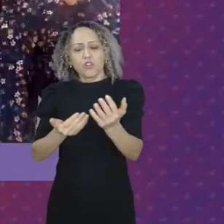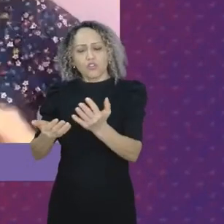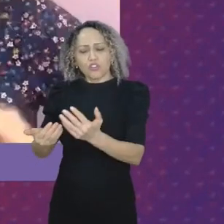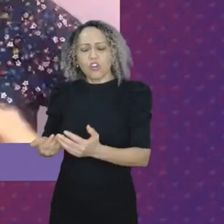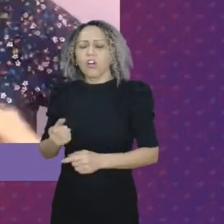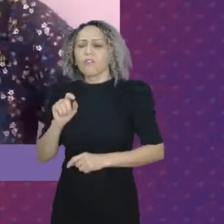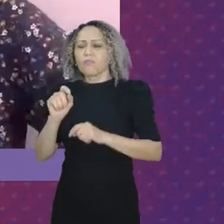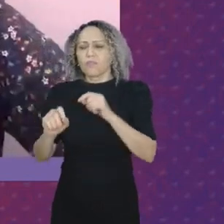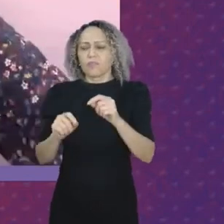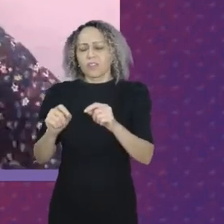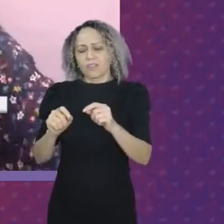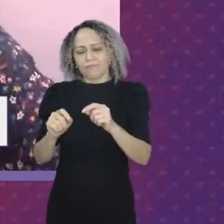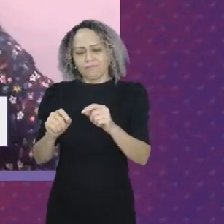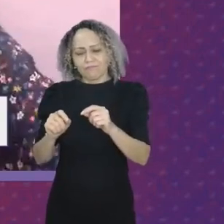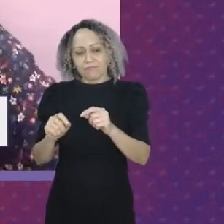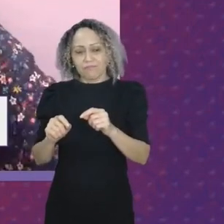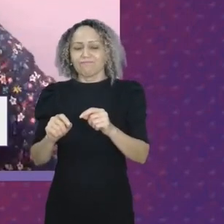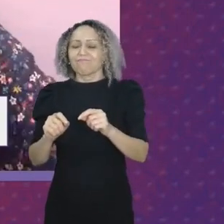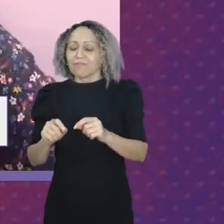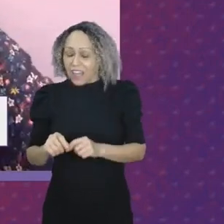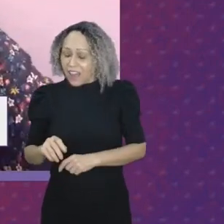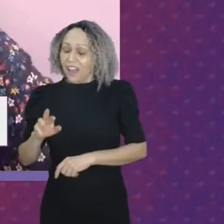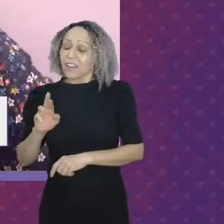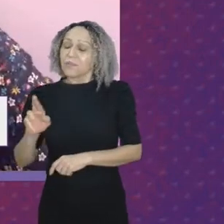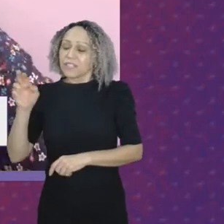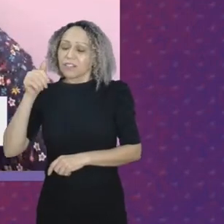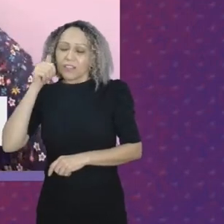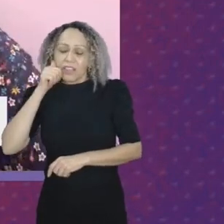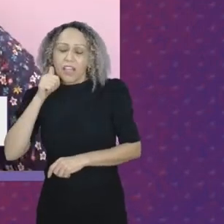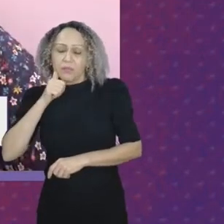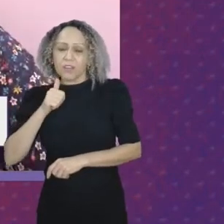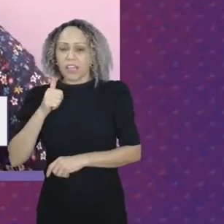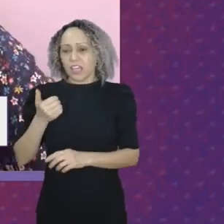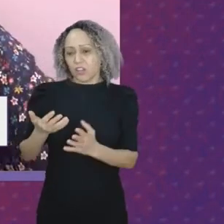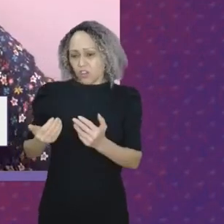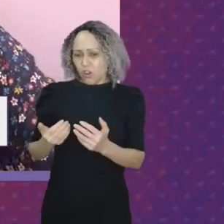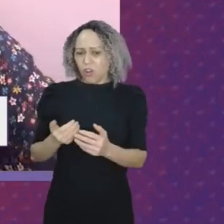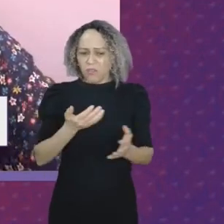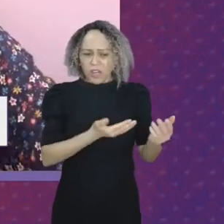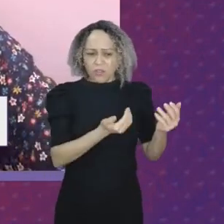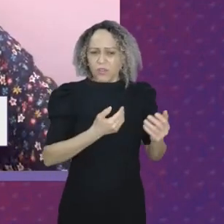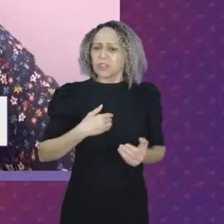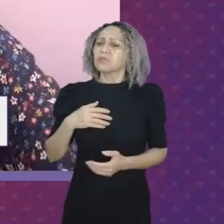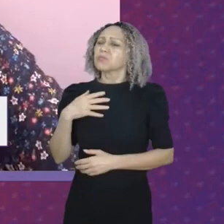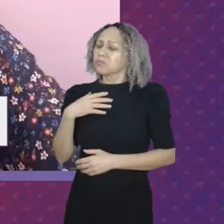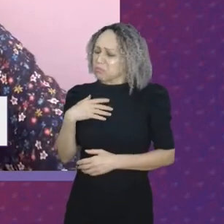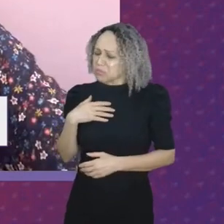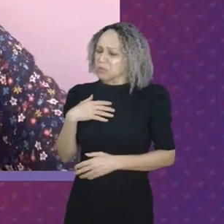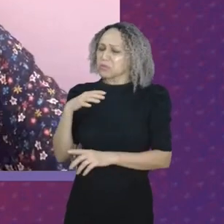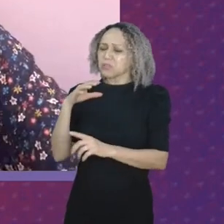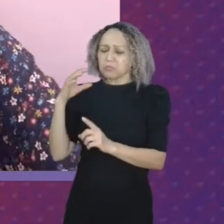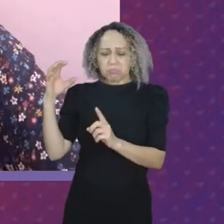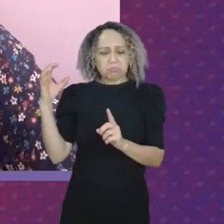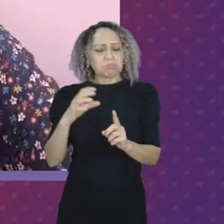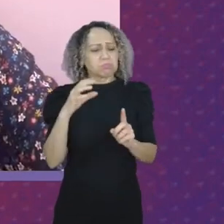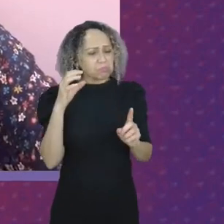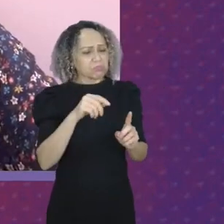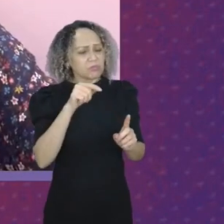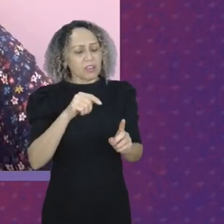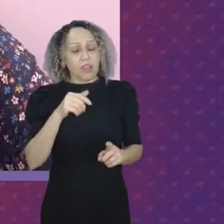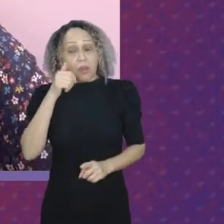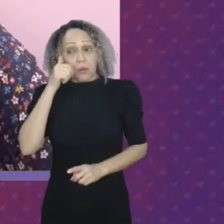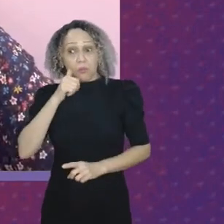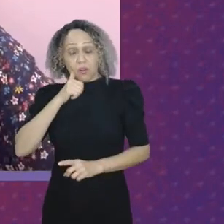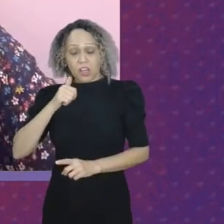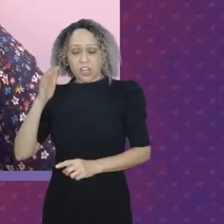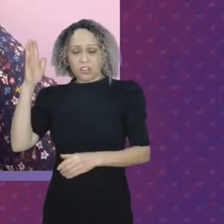inspira a juventude a participar. Inclusive, tem pesquisa sobre isso da FGV, a gente sempre traz esse dado. Quando mulheres são eleitas e mulheres